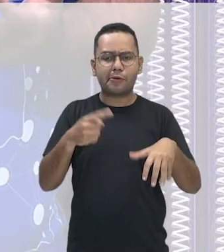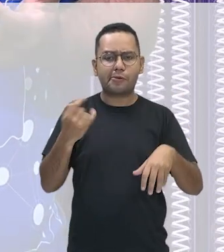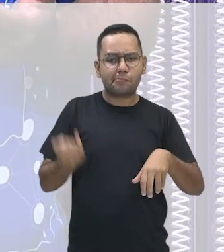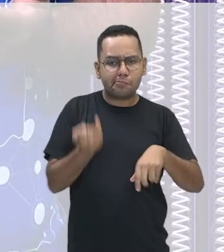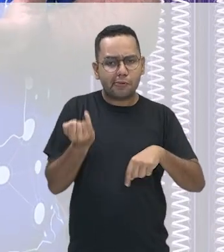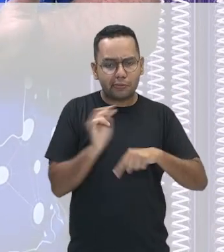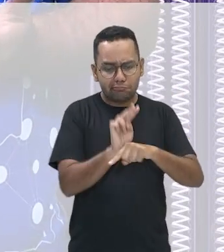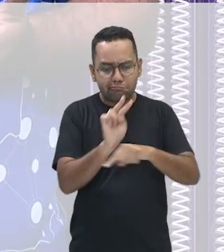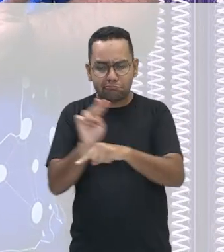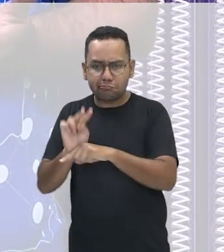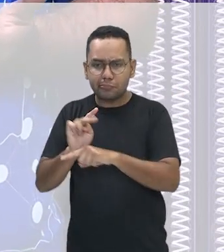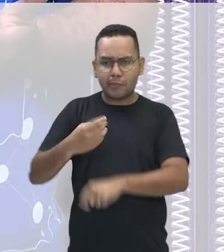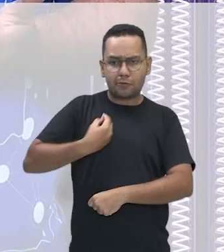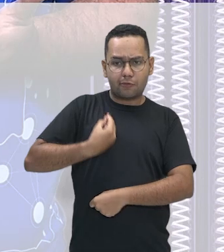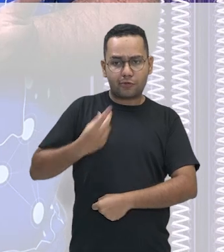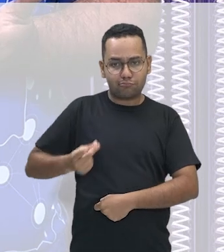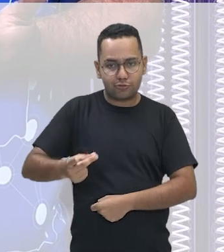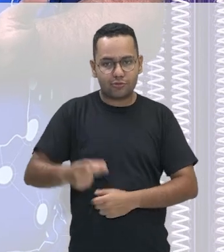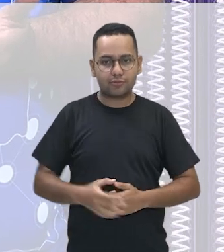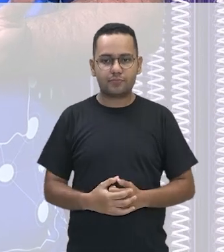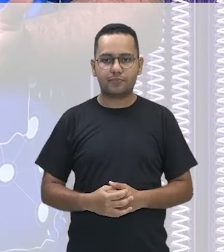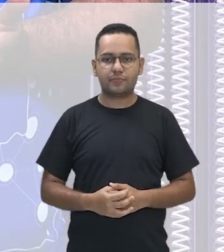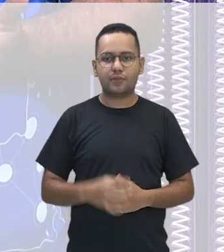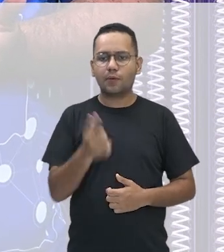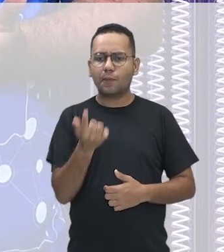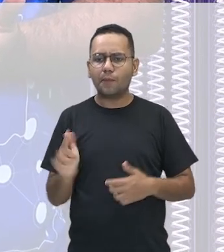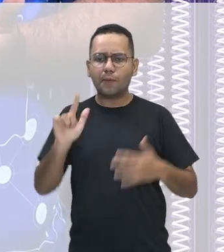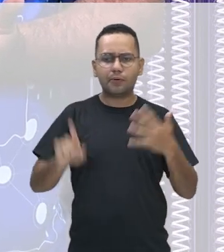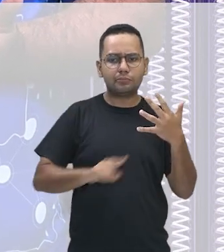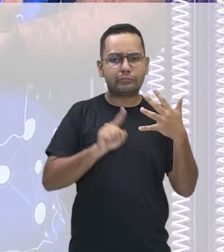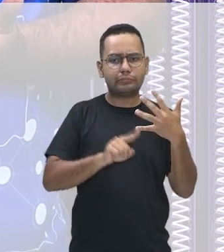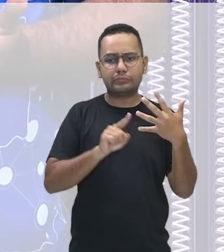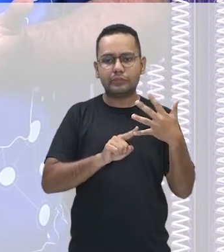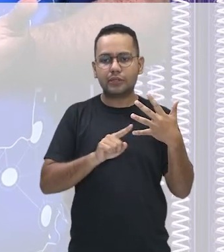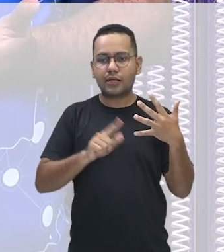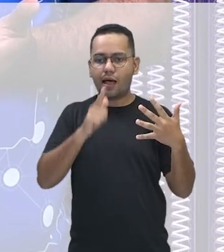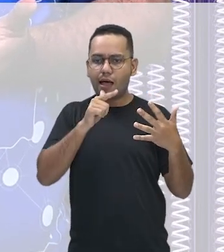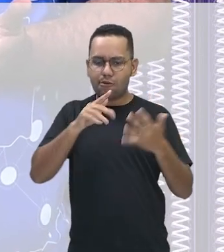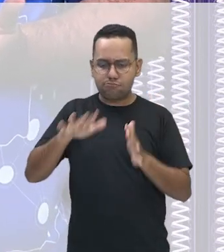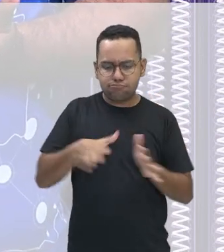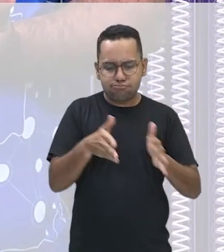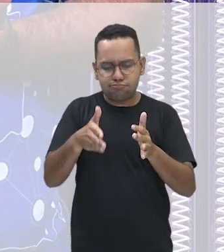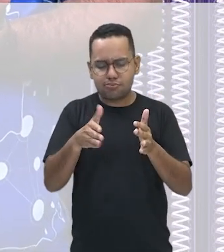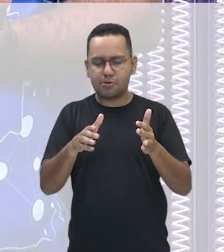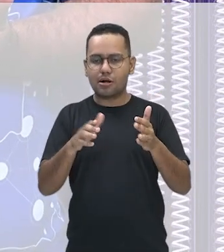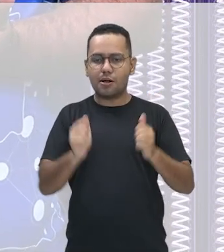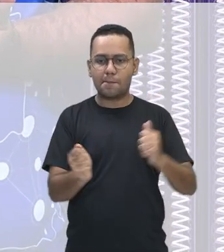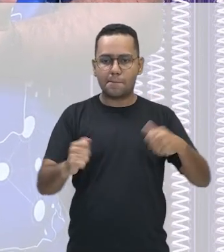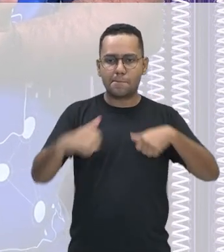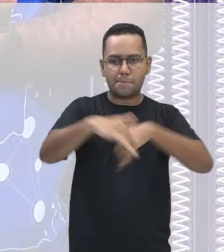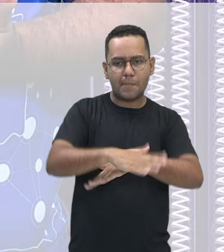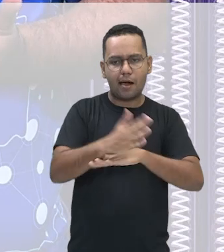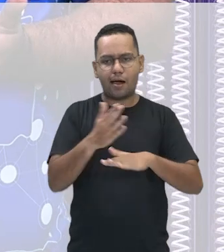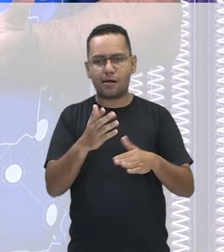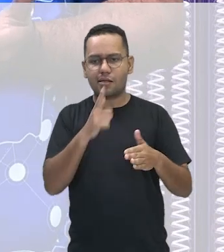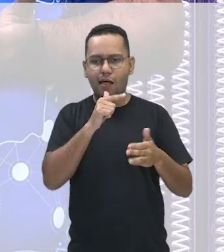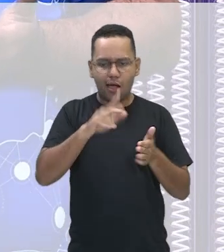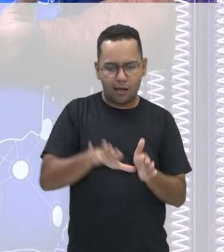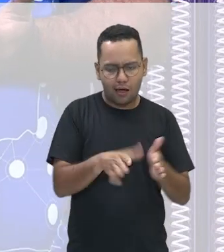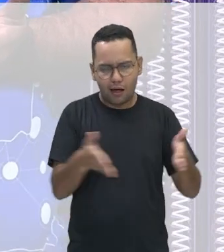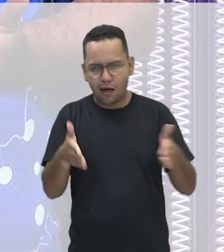dos biomas, a vida hídrica, que é a questão dos lagos, os rios, os igarapés,